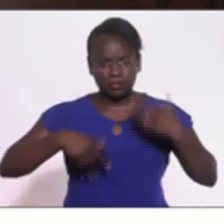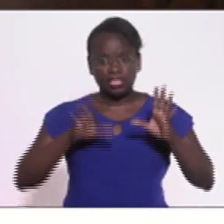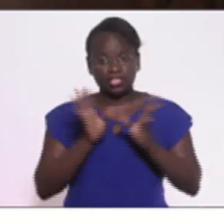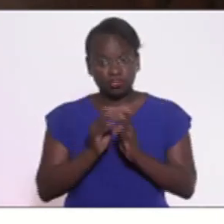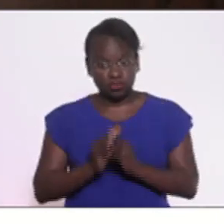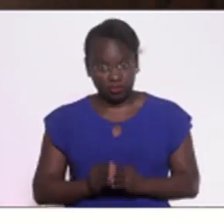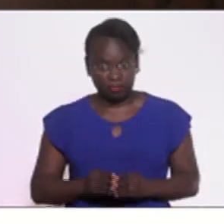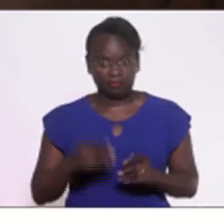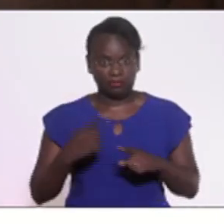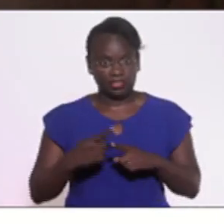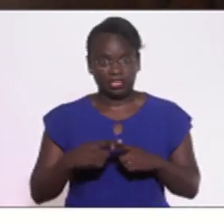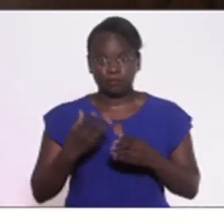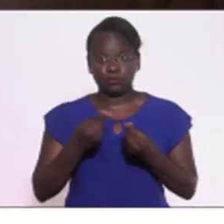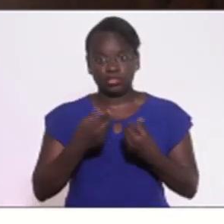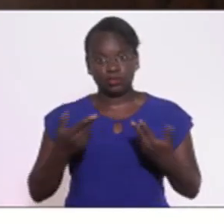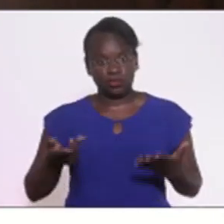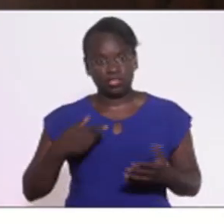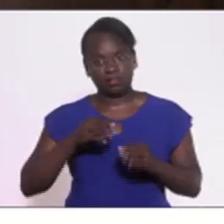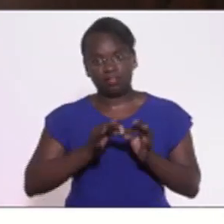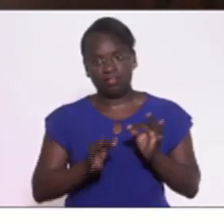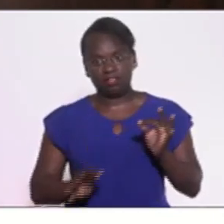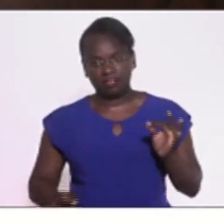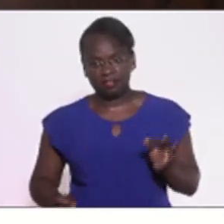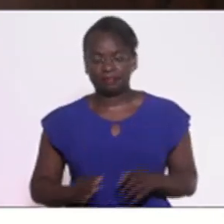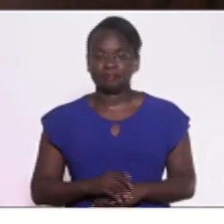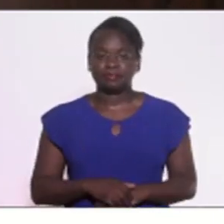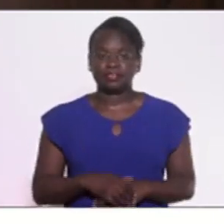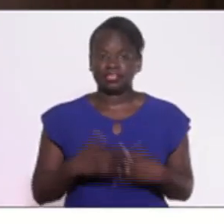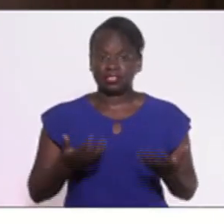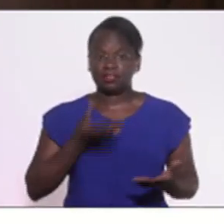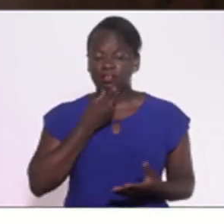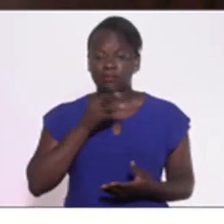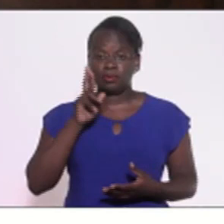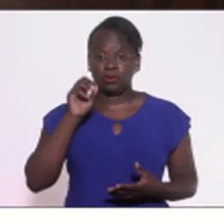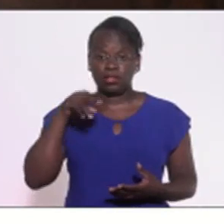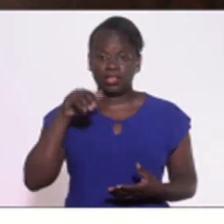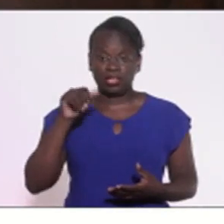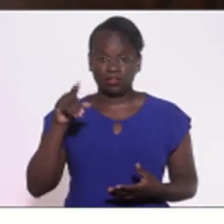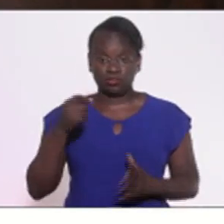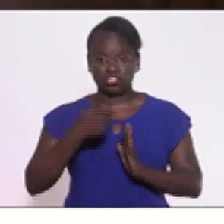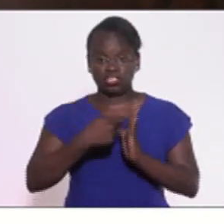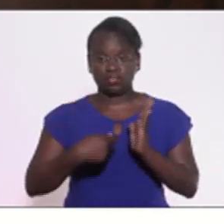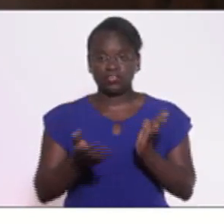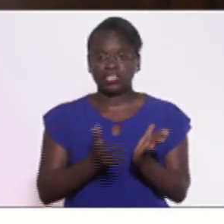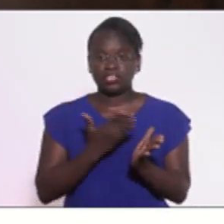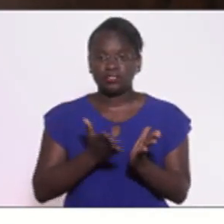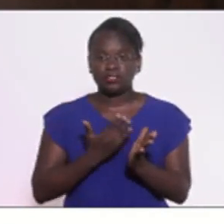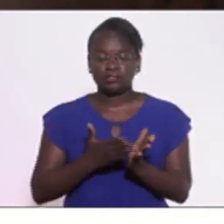sintetizado, porque senão não sairemos daqui. Falou que Ronaldo escreveu um livro,